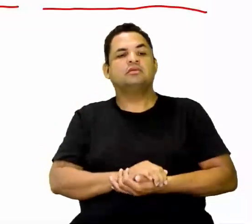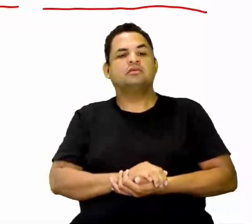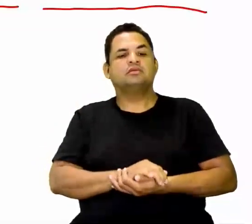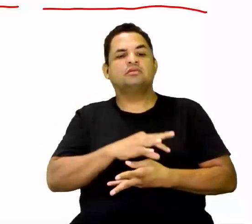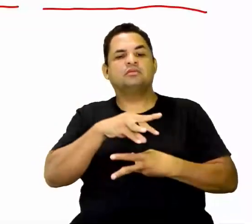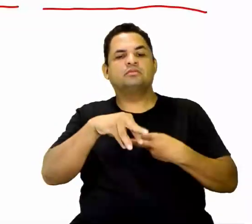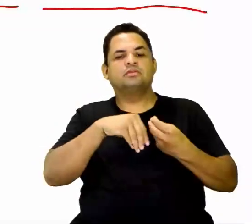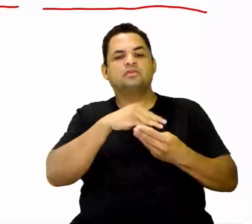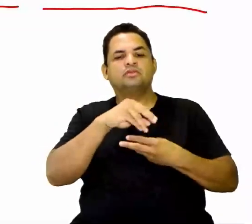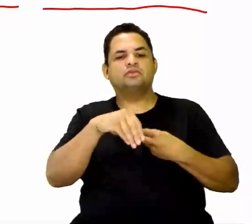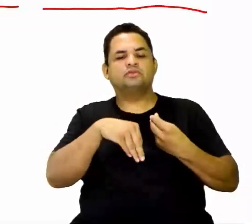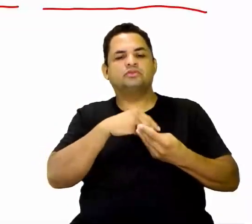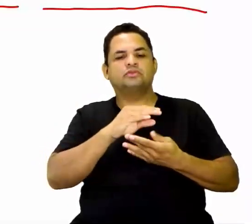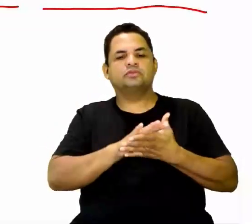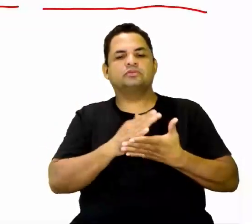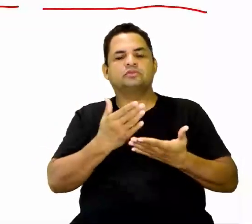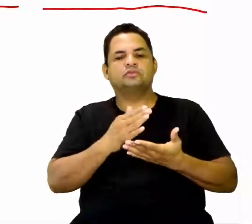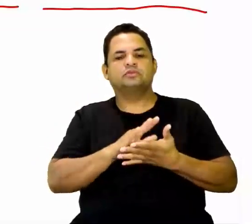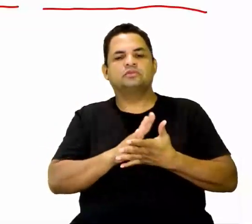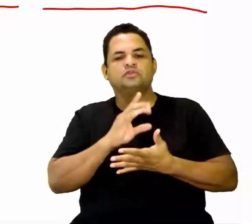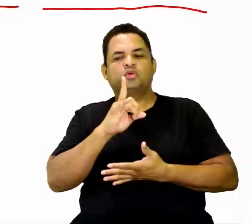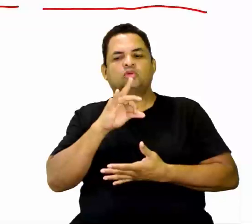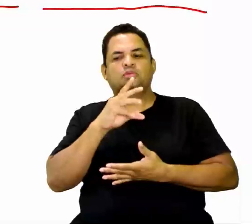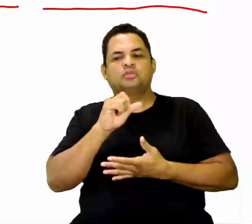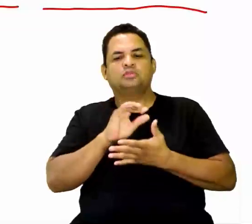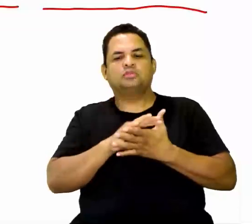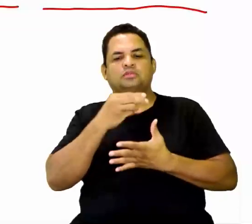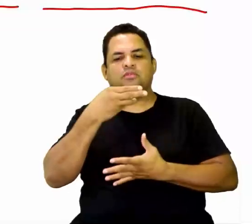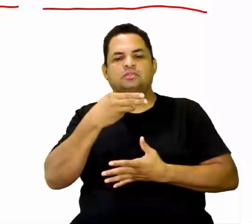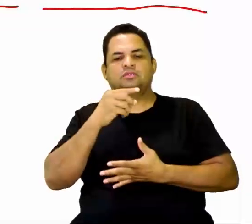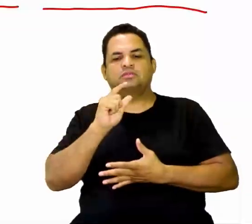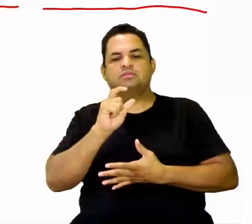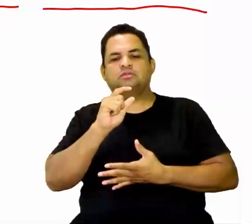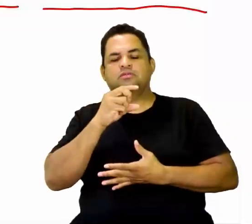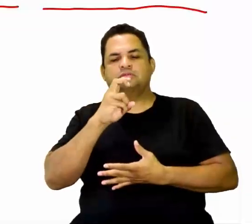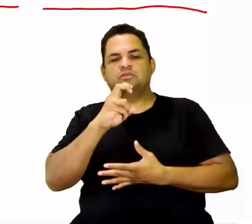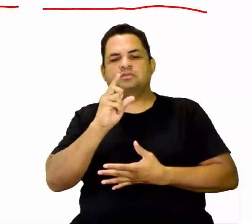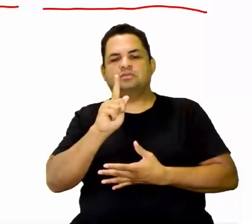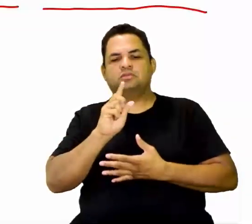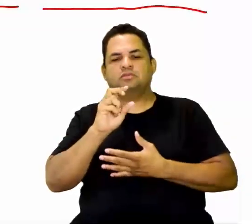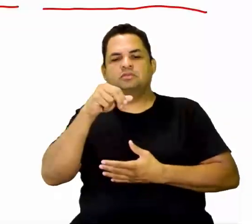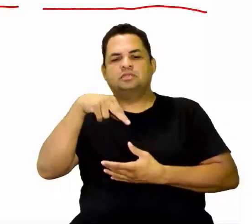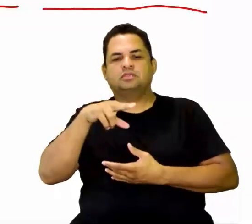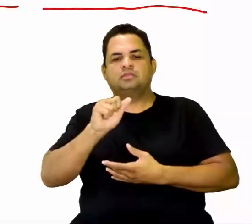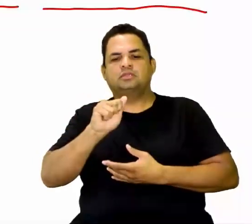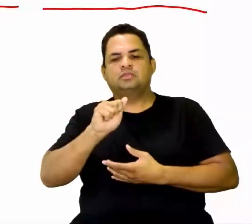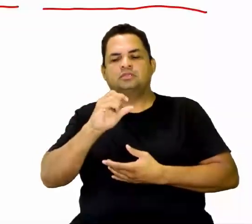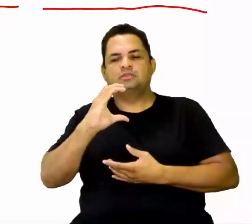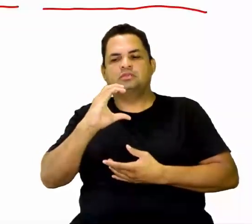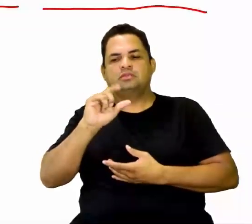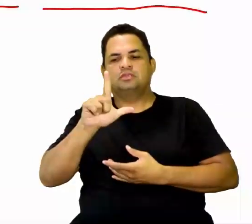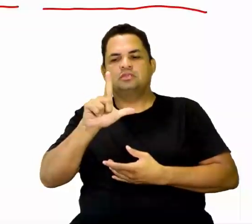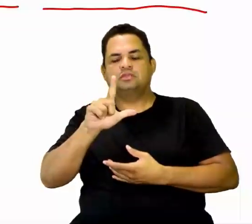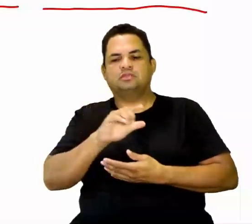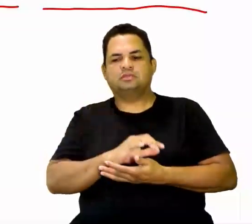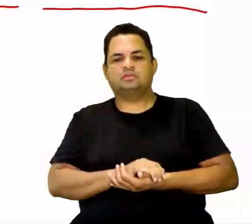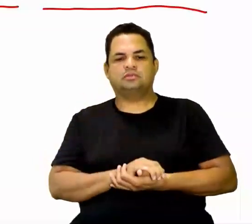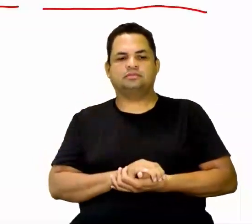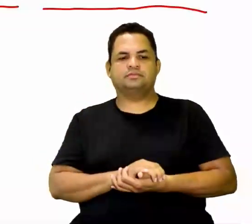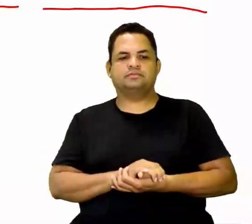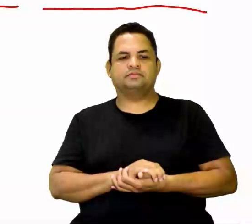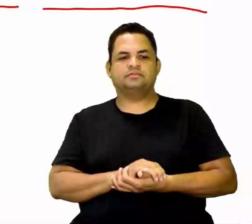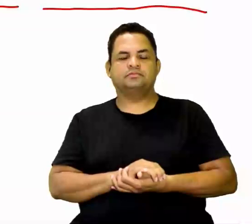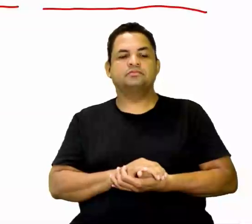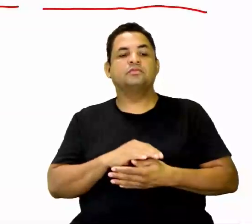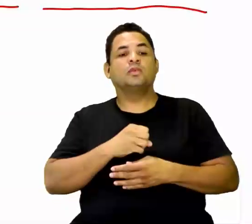dissolve, solubiliza 35 gramas do cloreto de sódio. E aí,